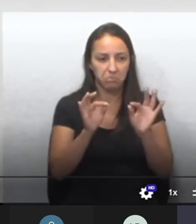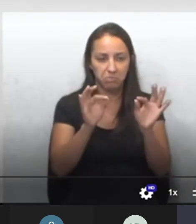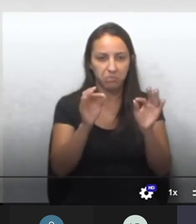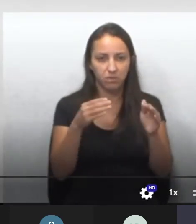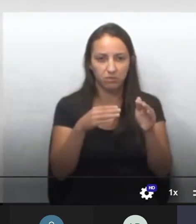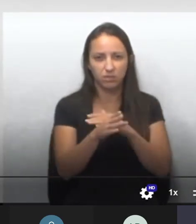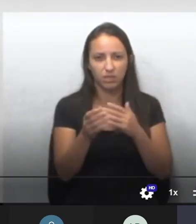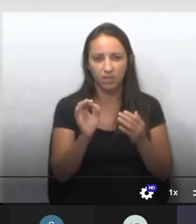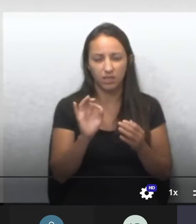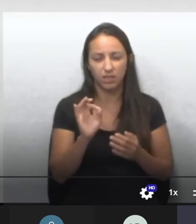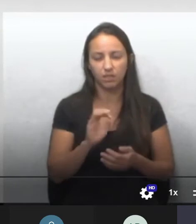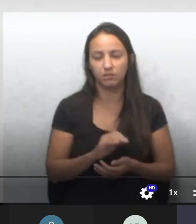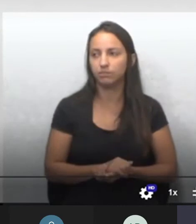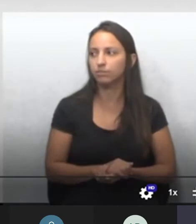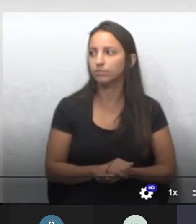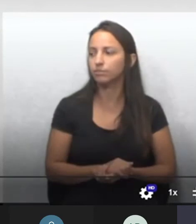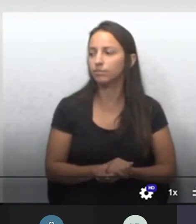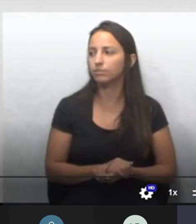nada.